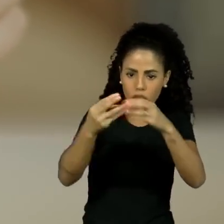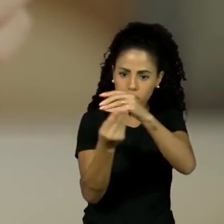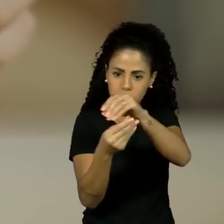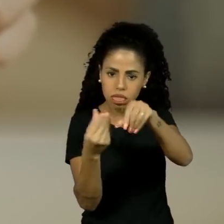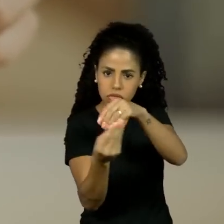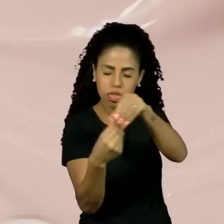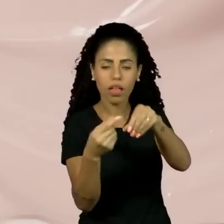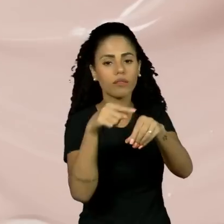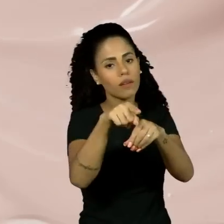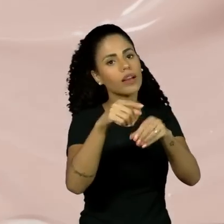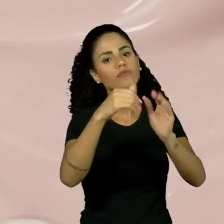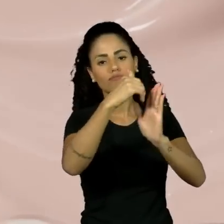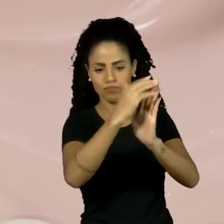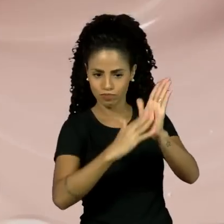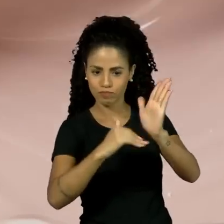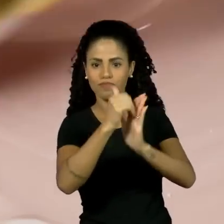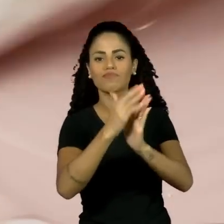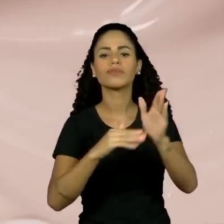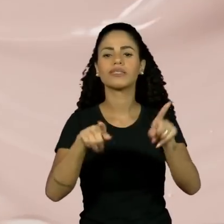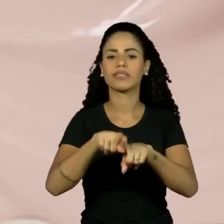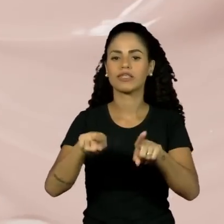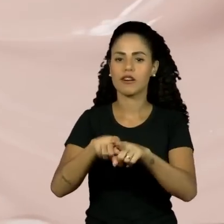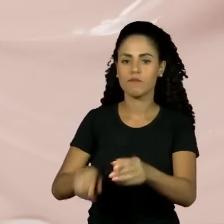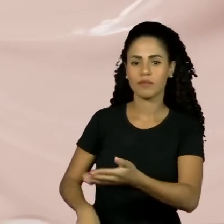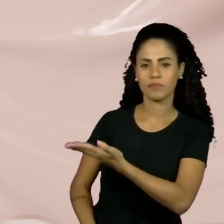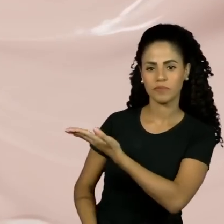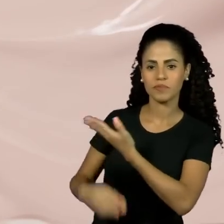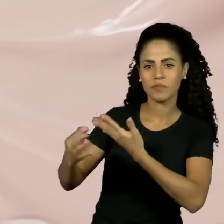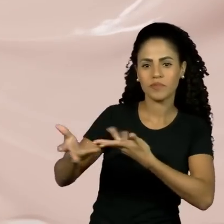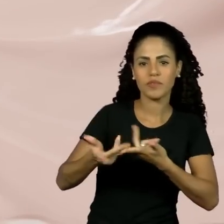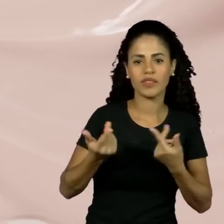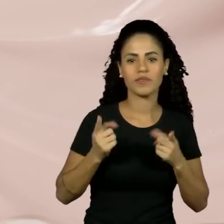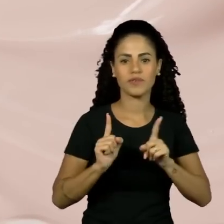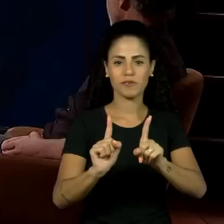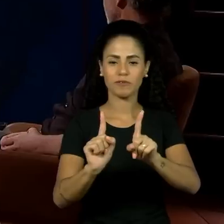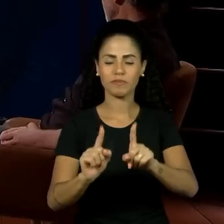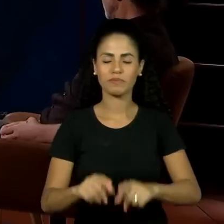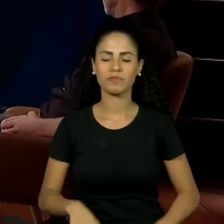pigmentos. Mais um dos talentos do nosso convidado de hoje.